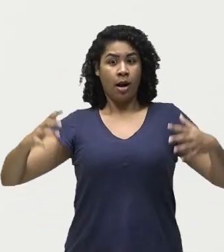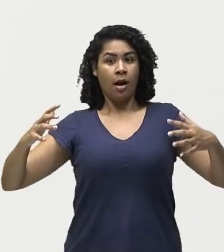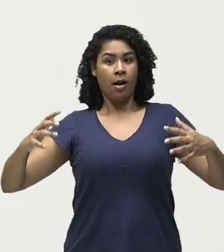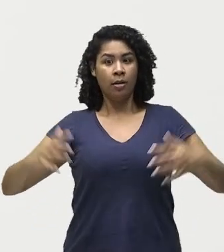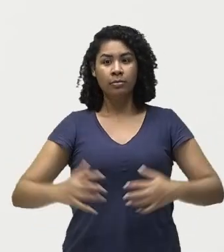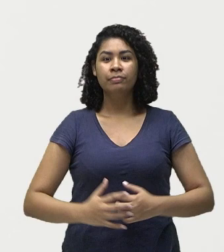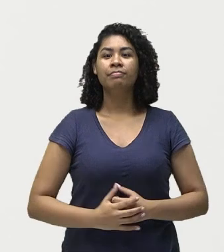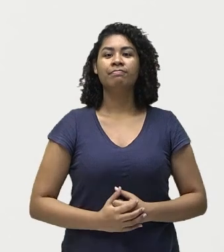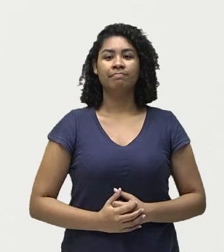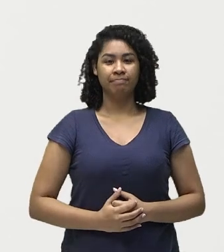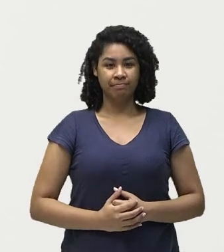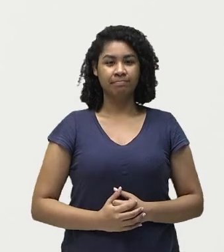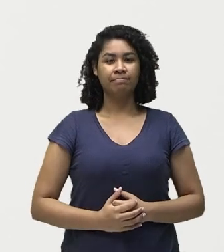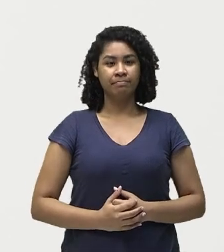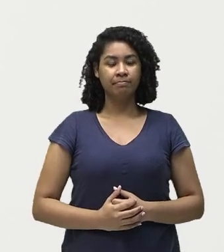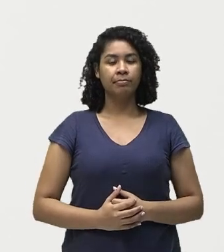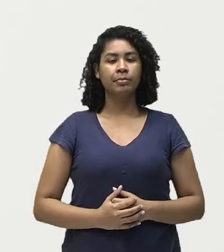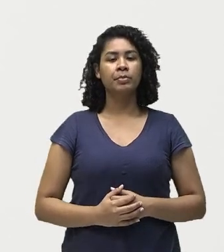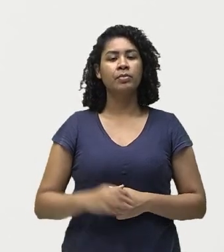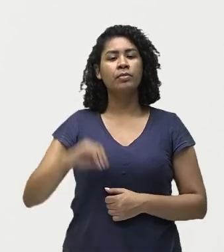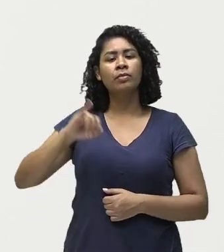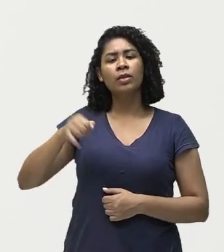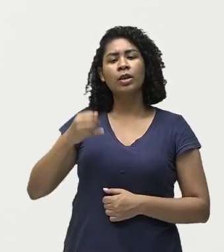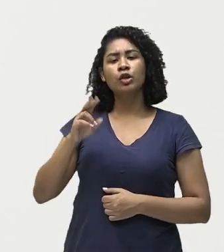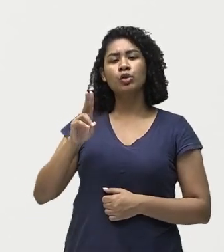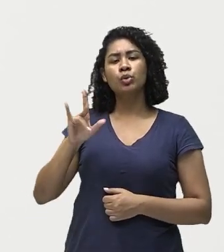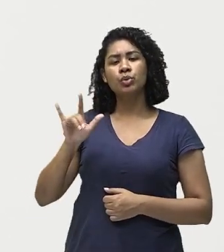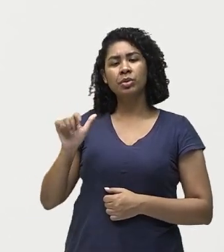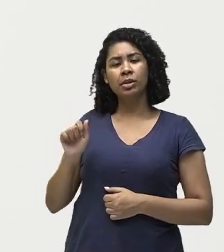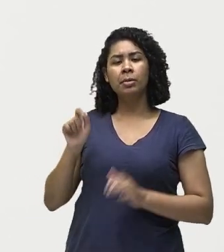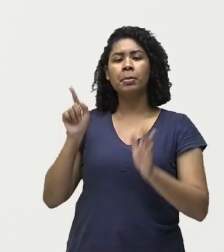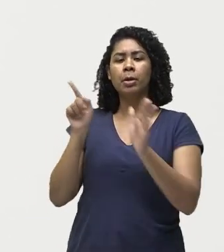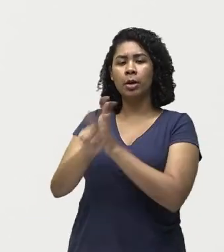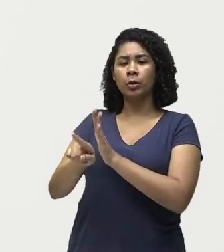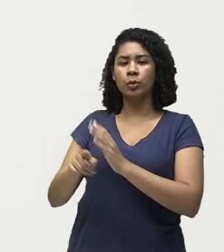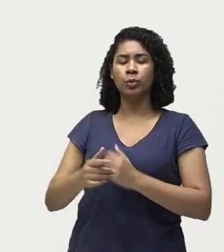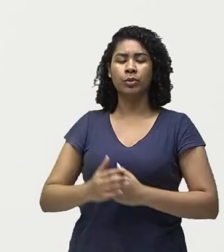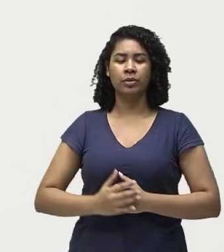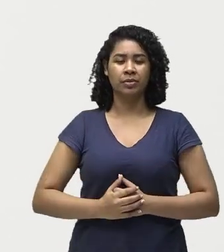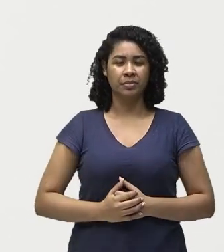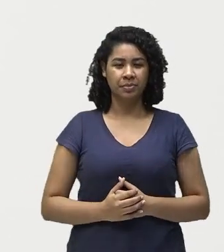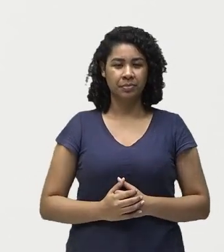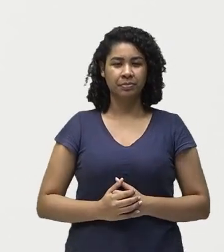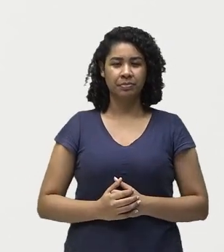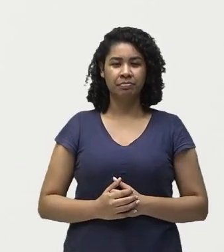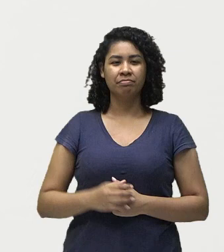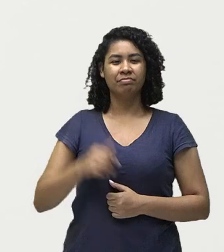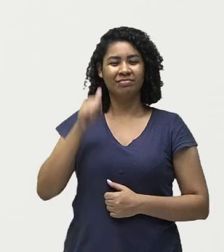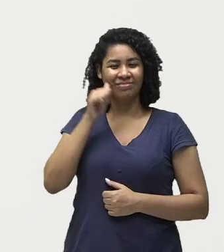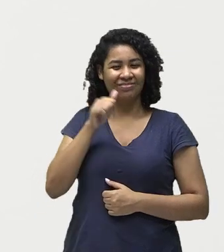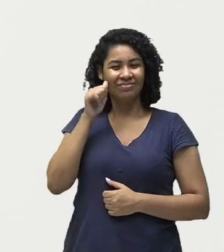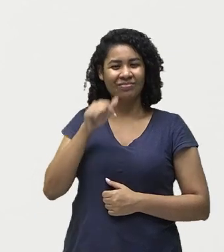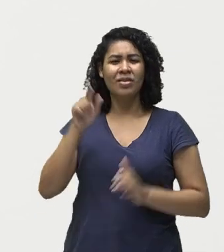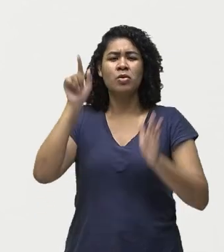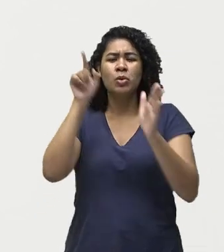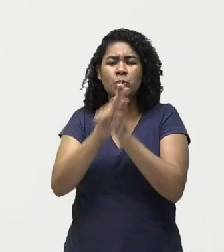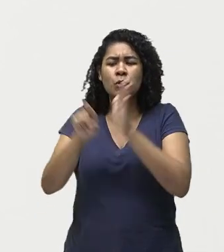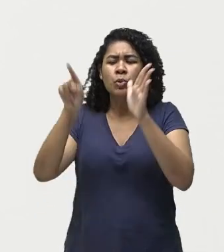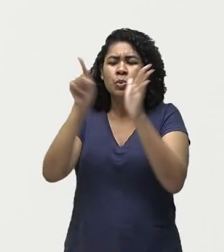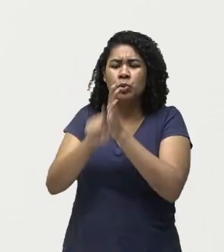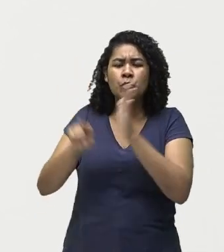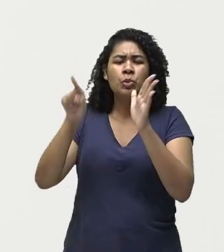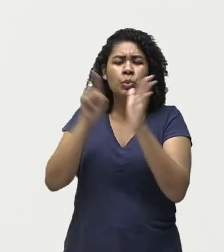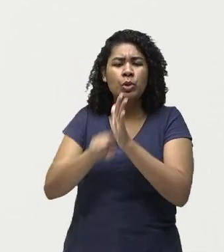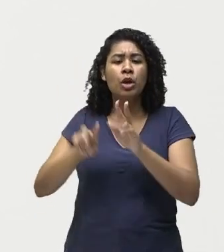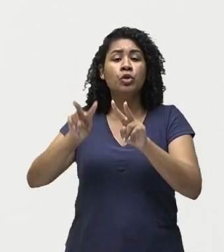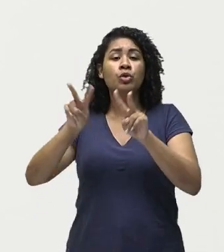pergunta, how old is he? Percebam que a Júlia está fazendo várias perguntas sobre